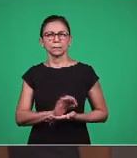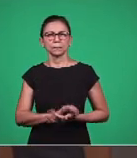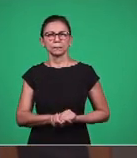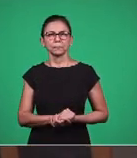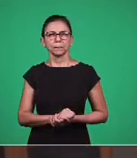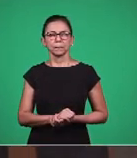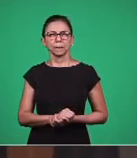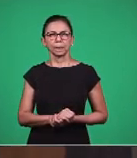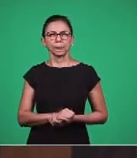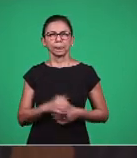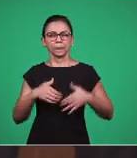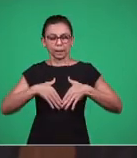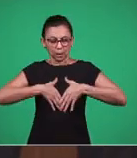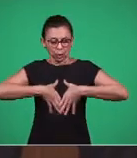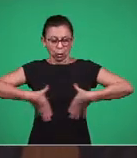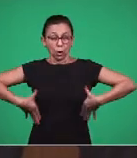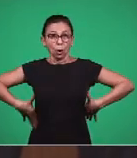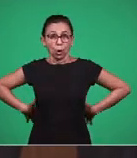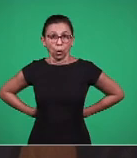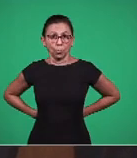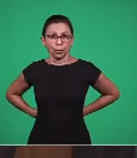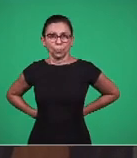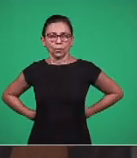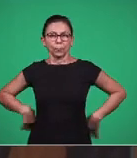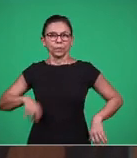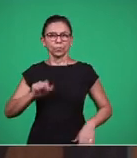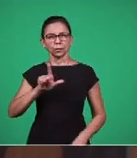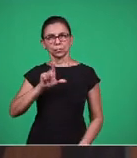verdade. Por quê?